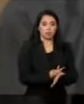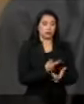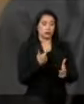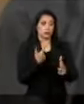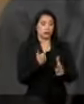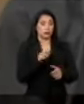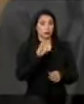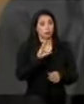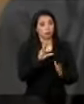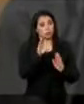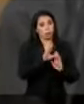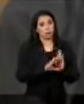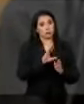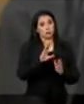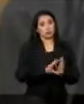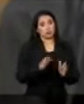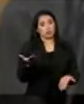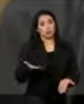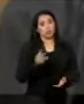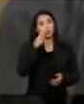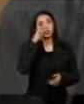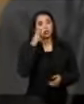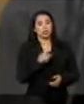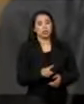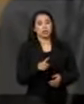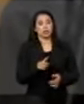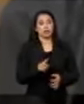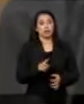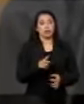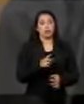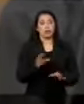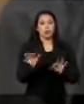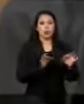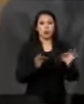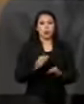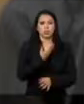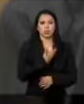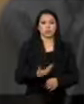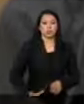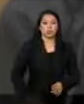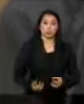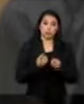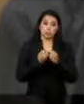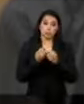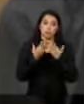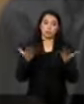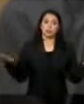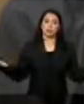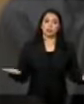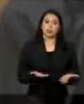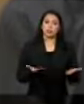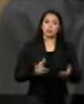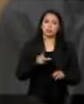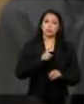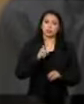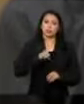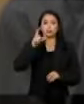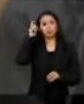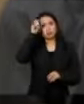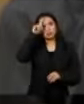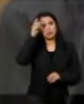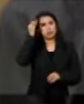conceito indeterminadíssimo da ordem pública. Confesso a Vossas Excelências que até hoje tenho muita dificuldade com a ordem